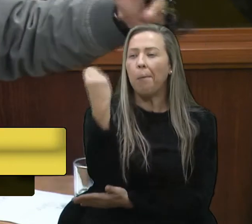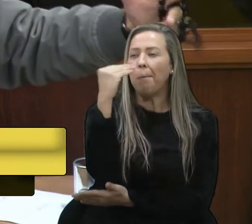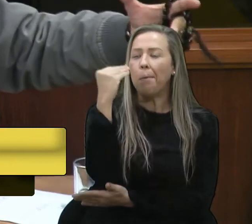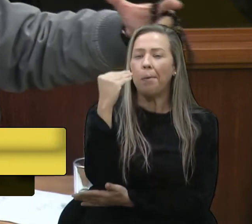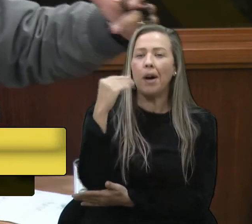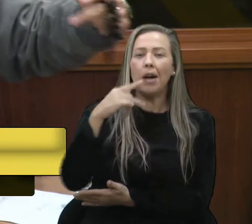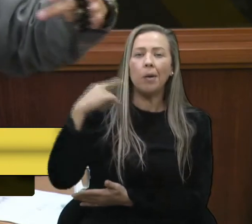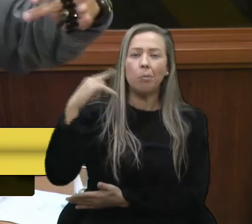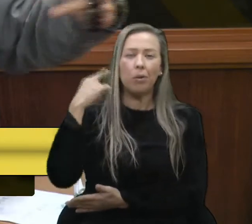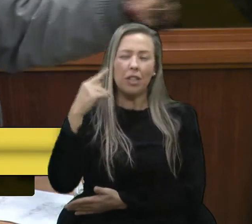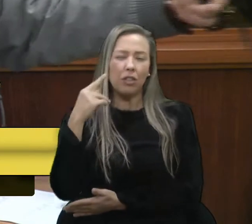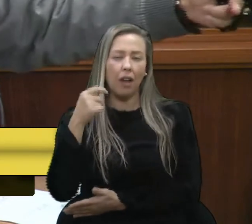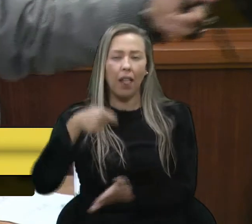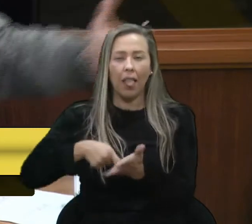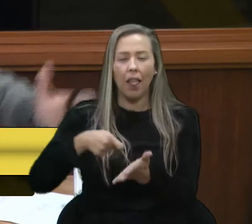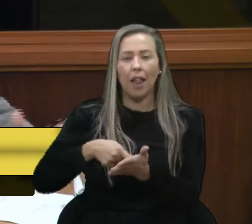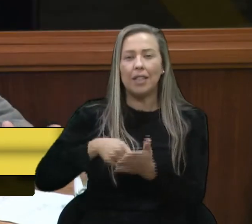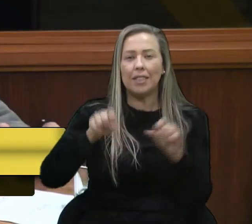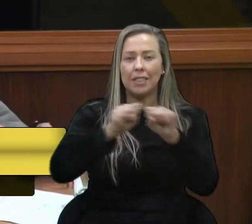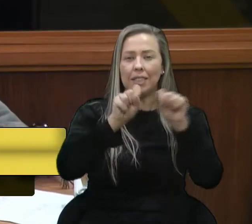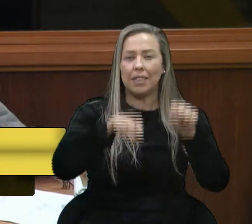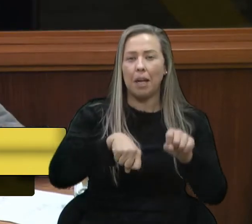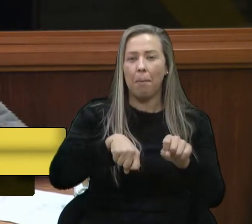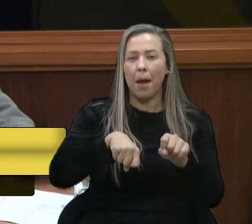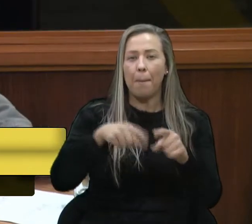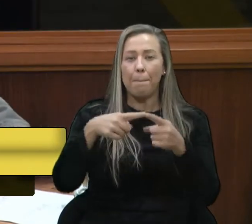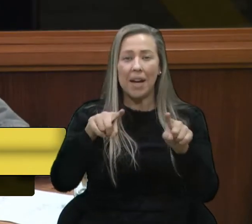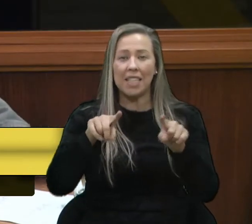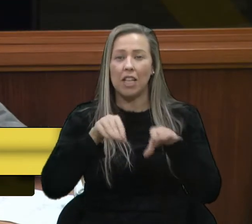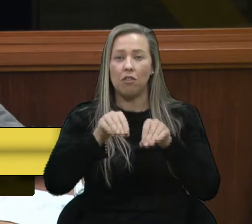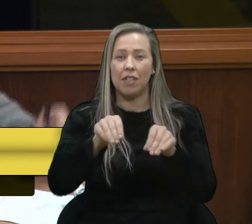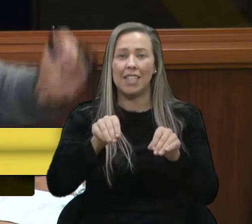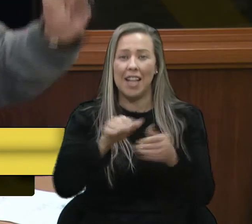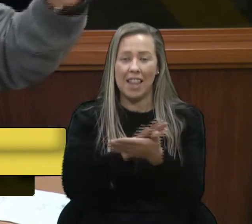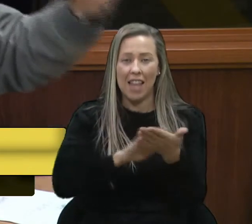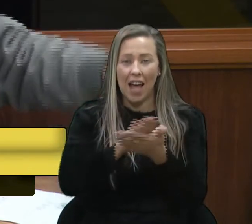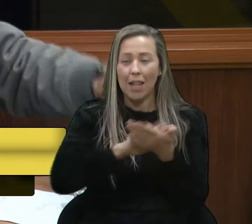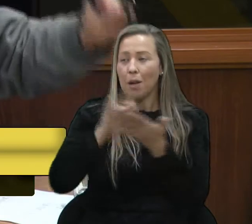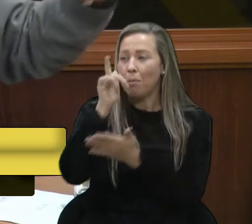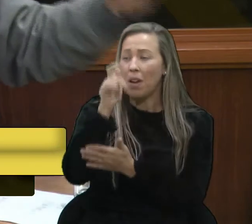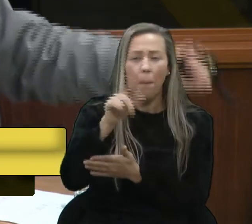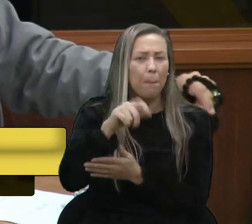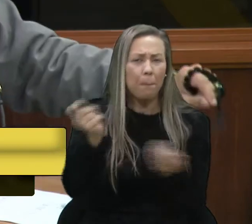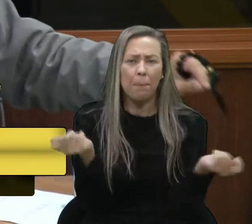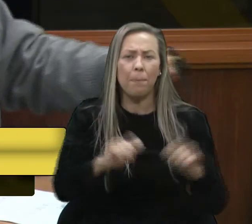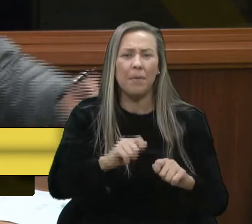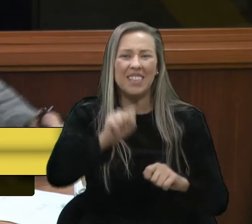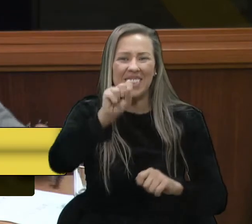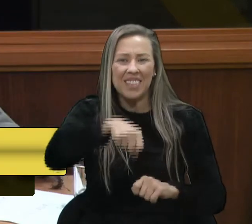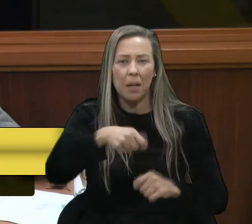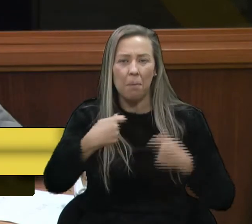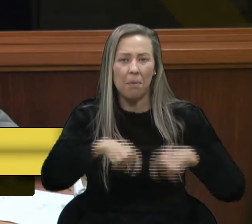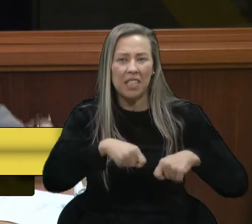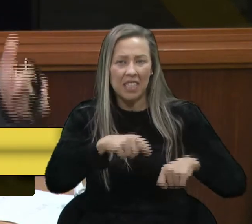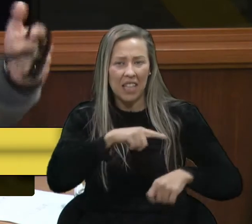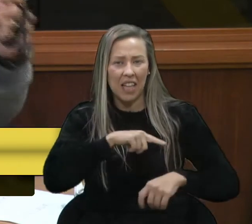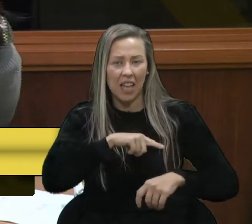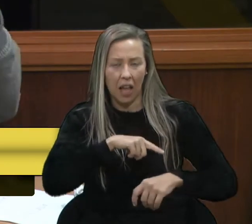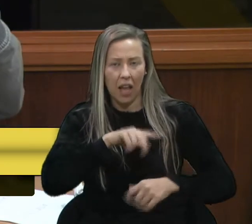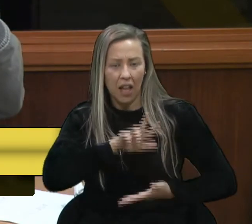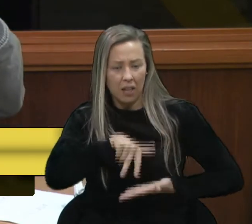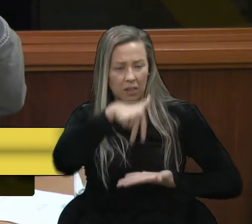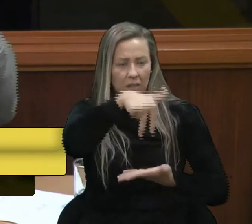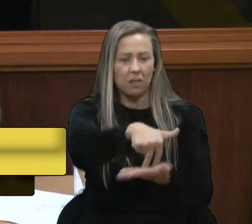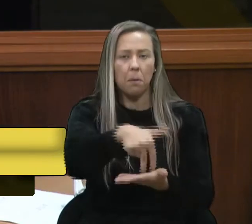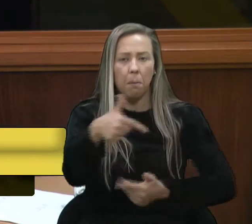né? Políticos não, através de sistema político, né, por interesses. Não, tem que ser eficiente, competente. Né? Inclusive, aqui vale